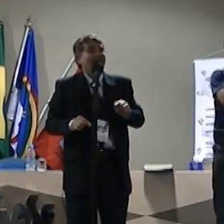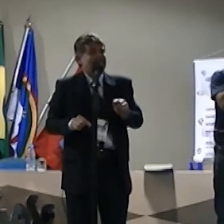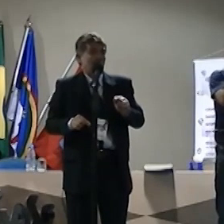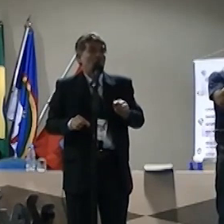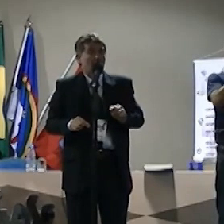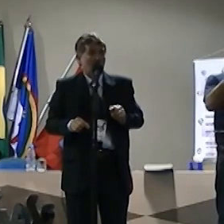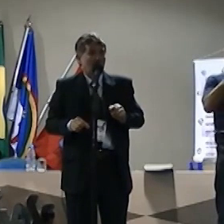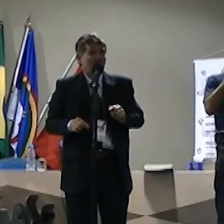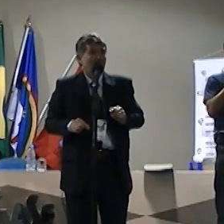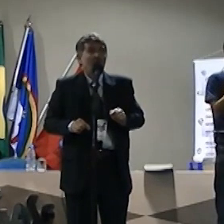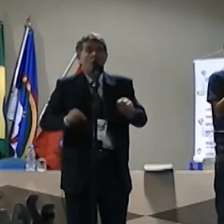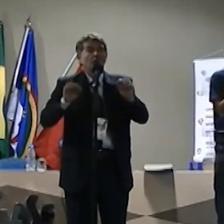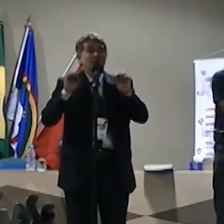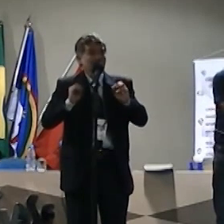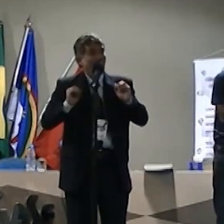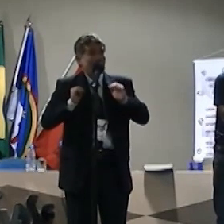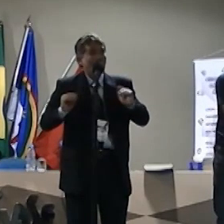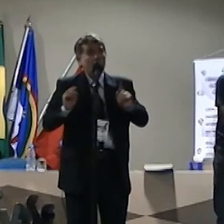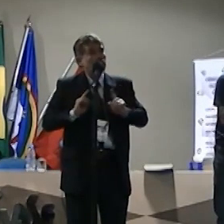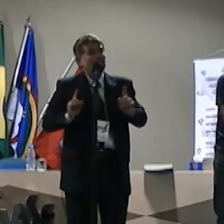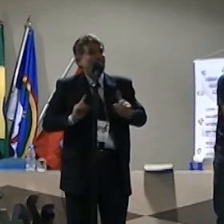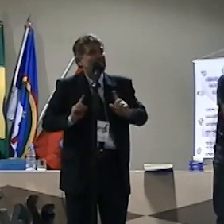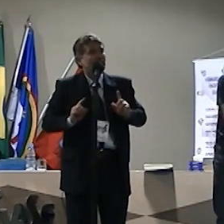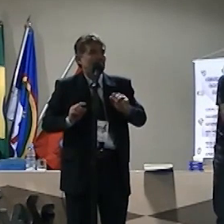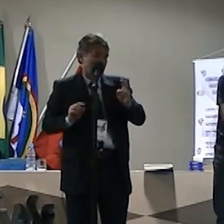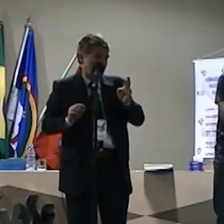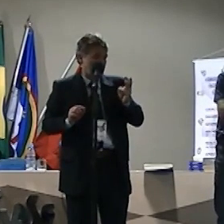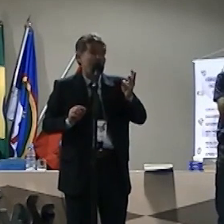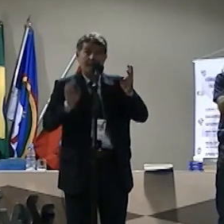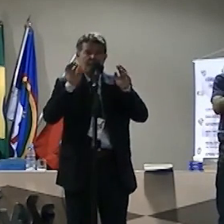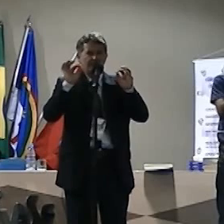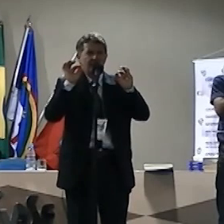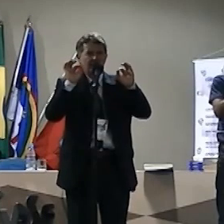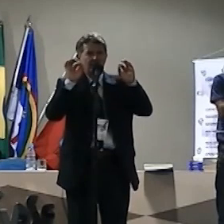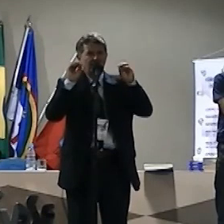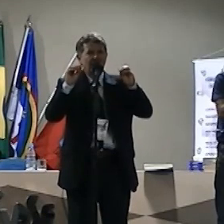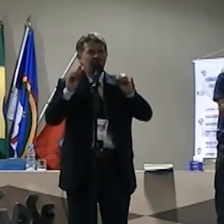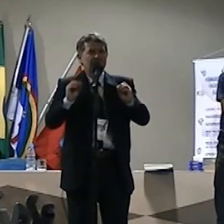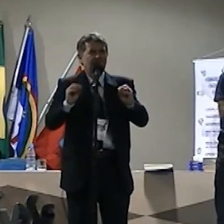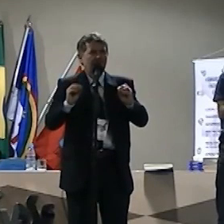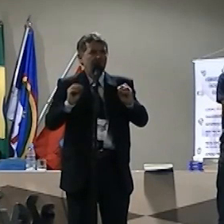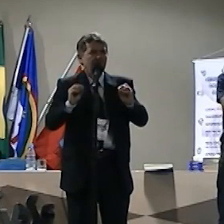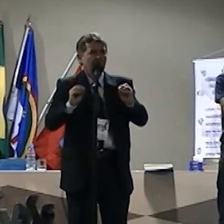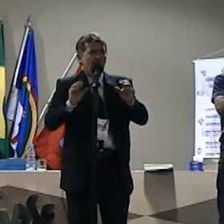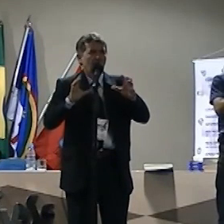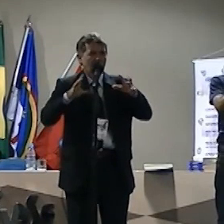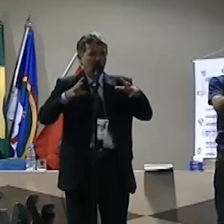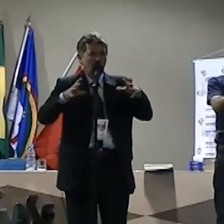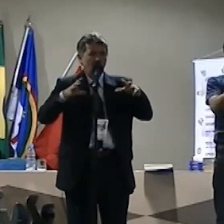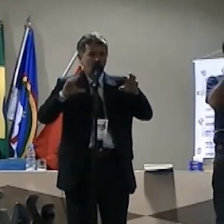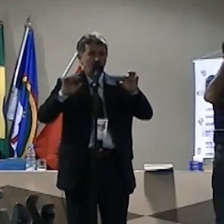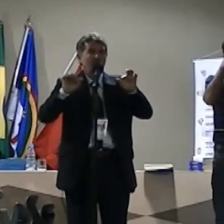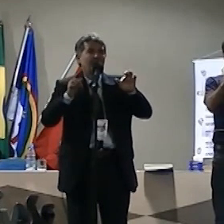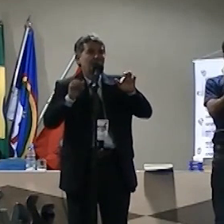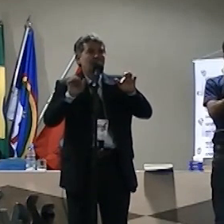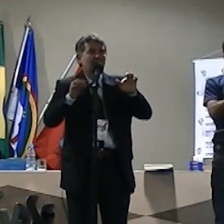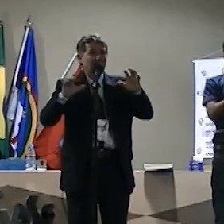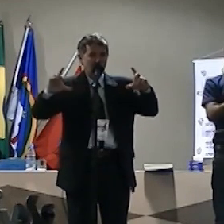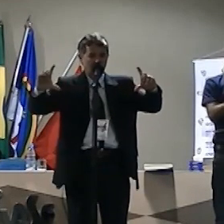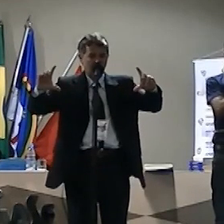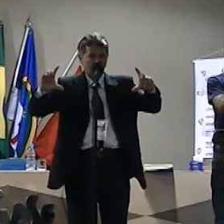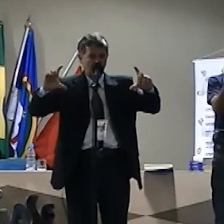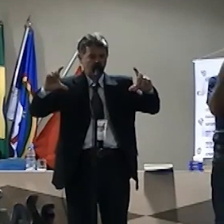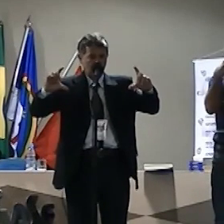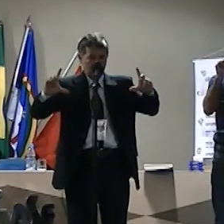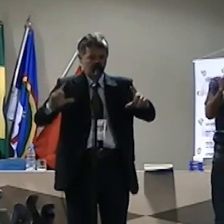Libras básico, não. Nosso curso não tem esse modelo básico. Para pensar. Vou colocar agora uma entre